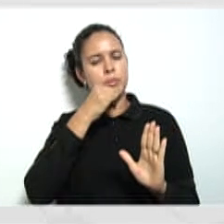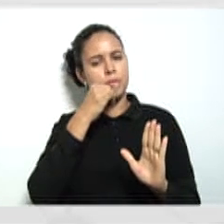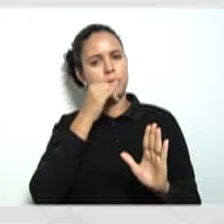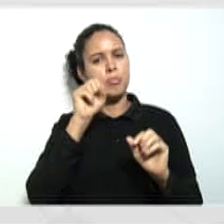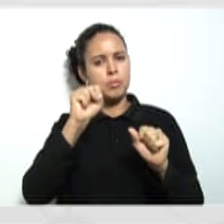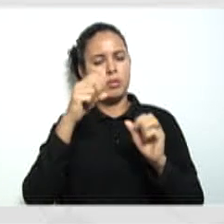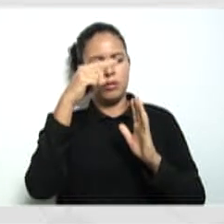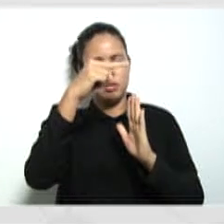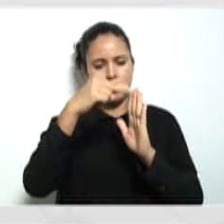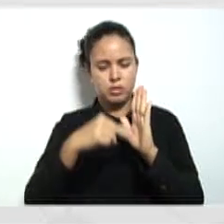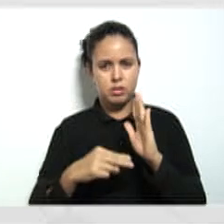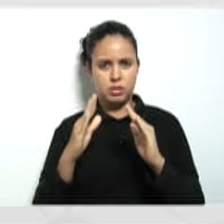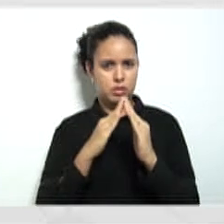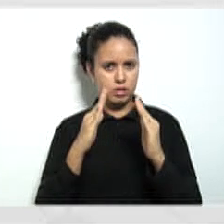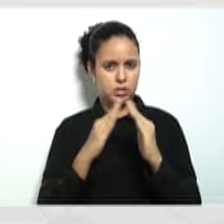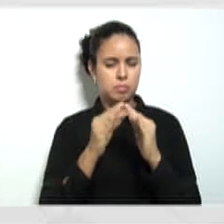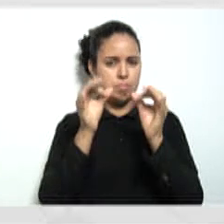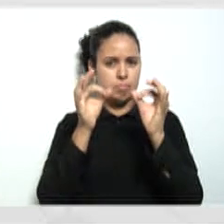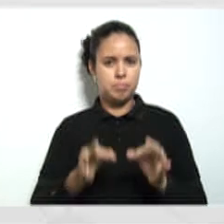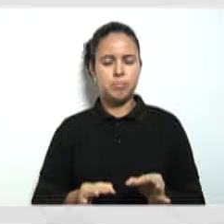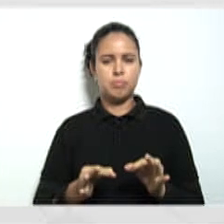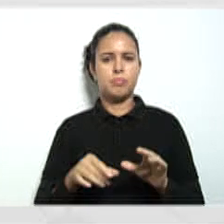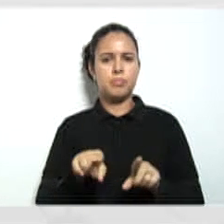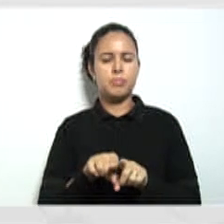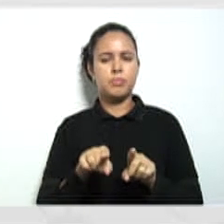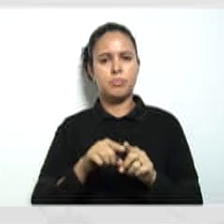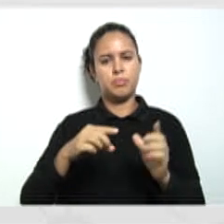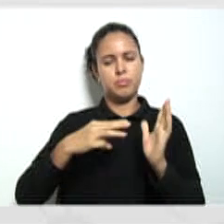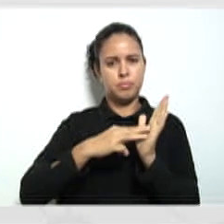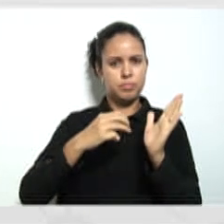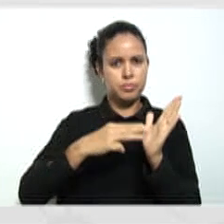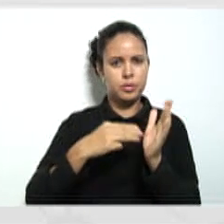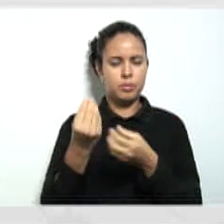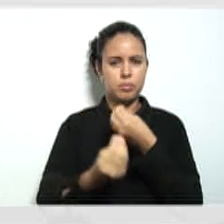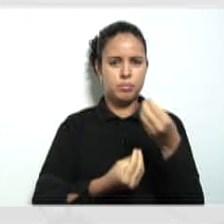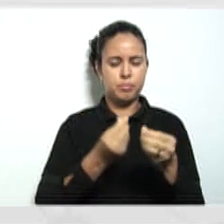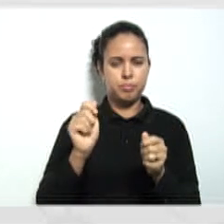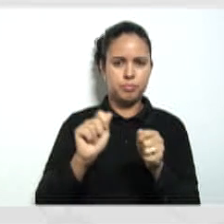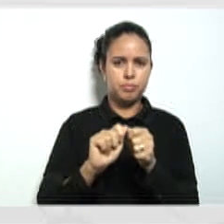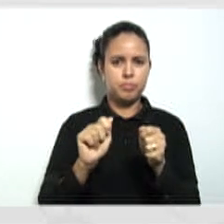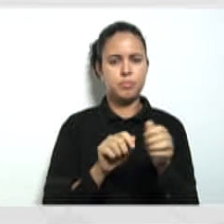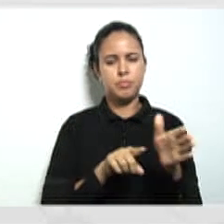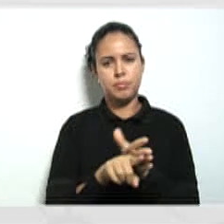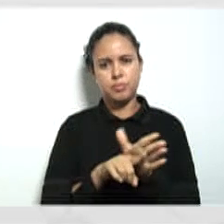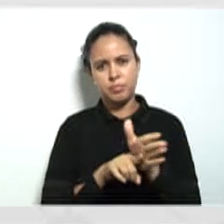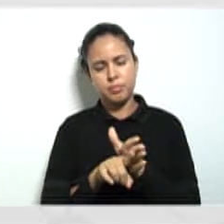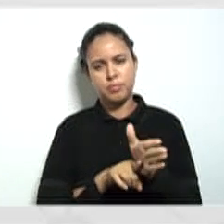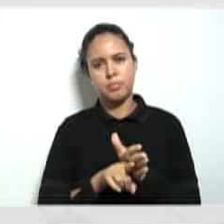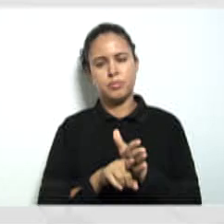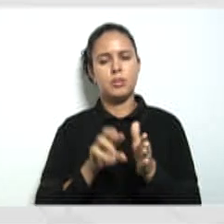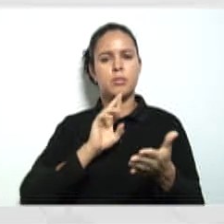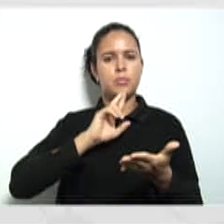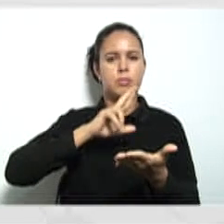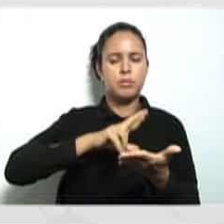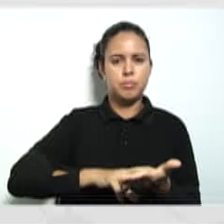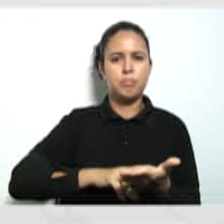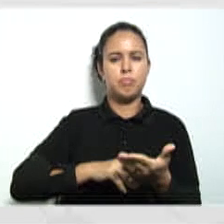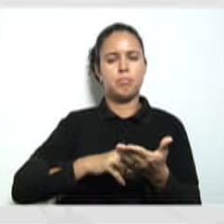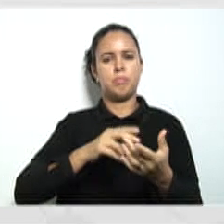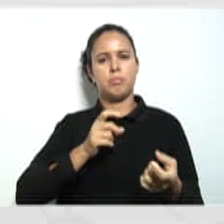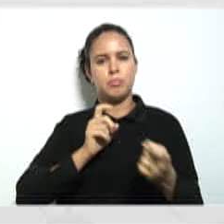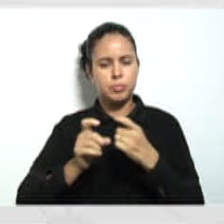ler. Em casa vai dar para ler bem certinho, os métodos de como vai ser feito mesmo essa pesquisa, os resultados, a